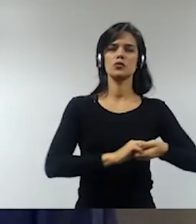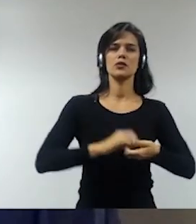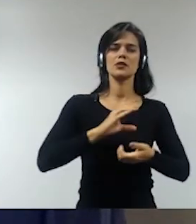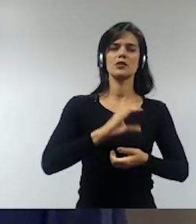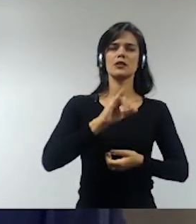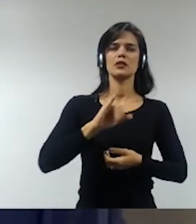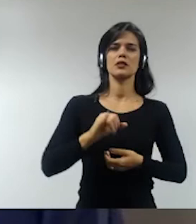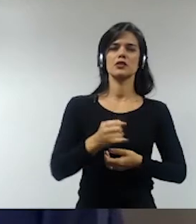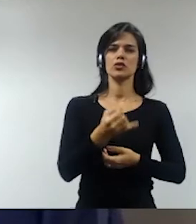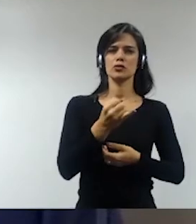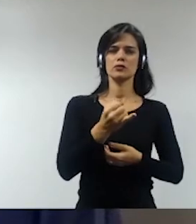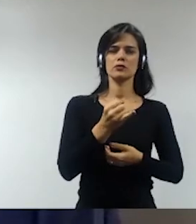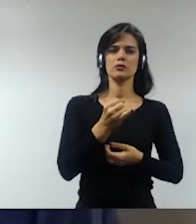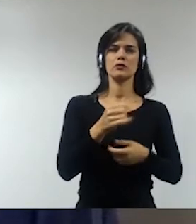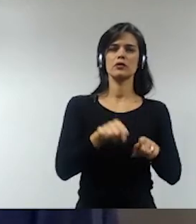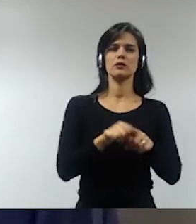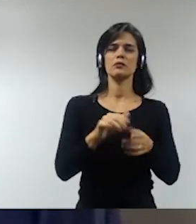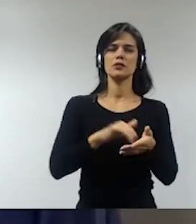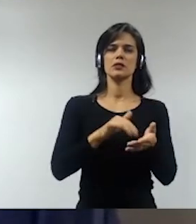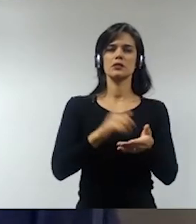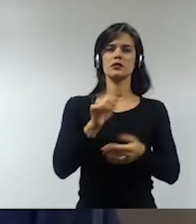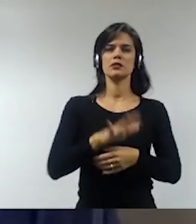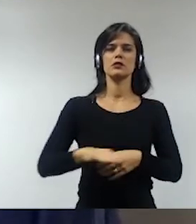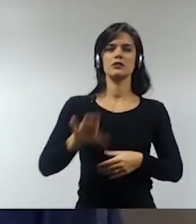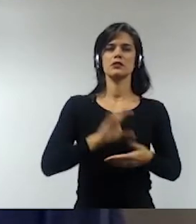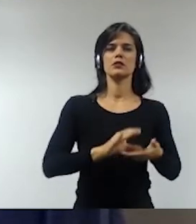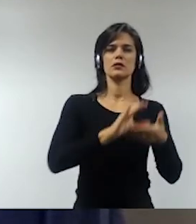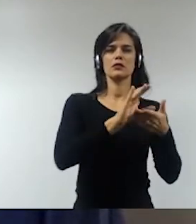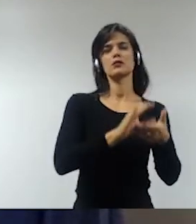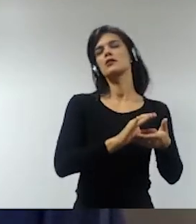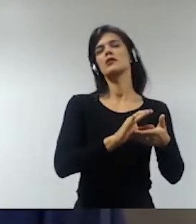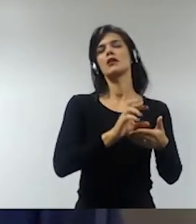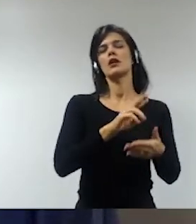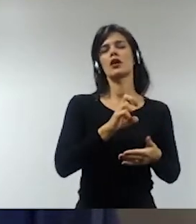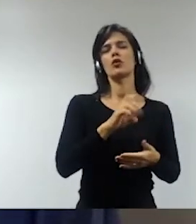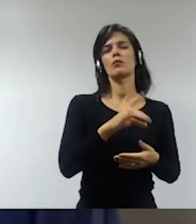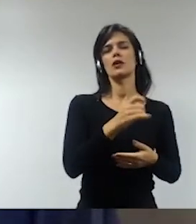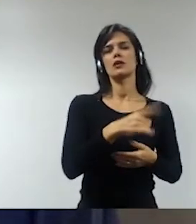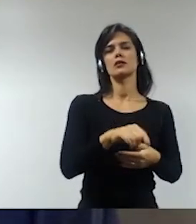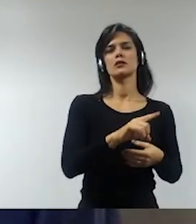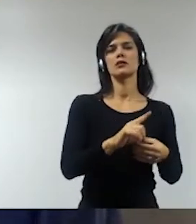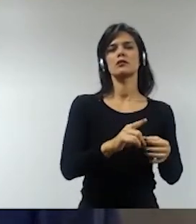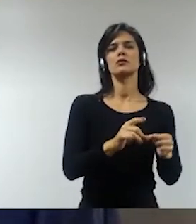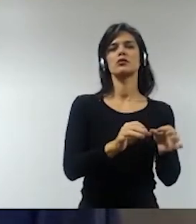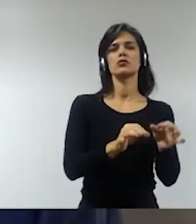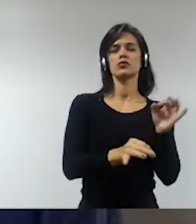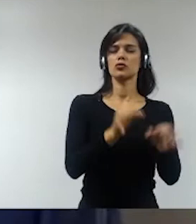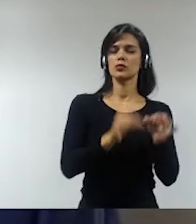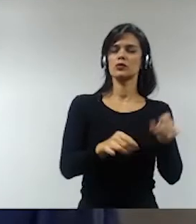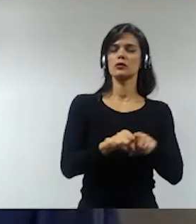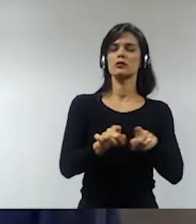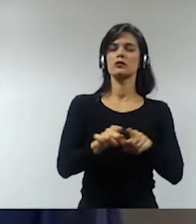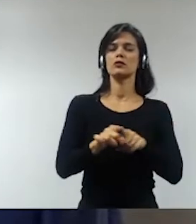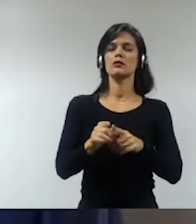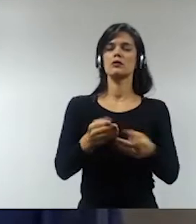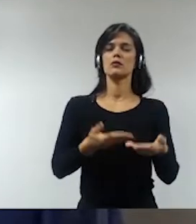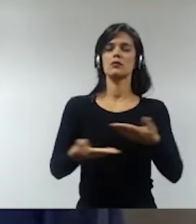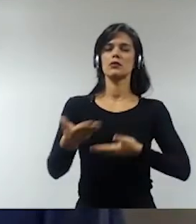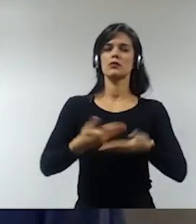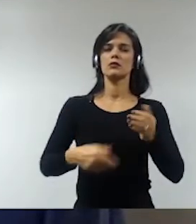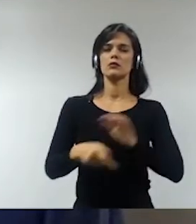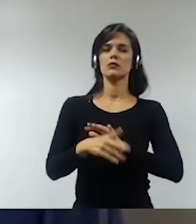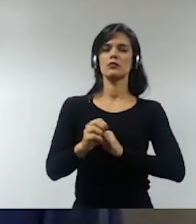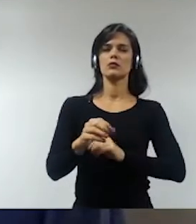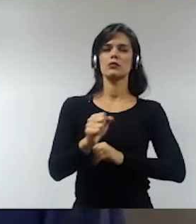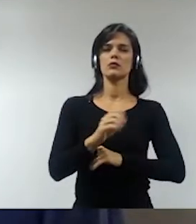CNJ, e é secretária-geral das comissões de recuperação judicial e de mediação do Conselho Federal da OAB.